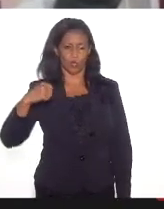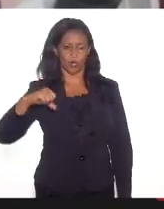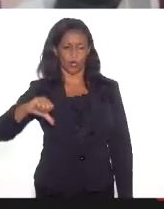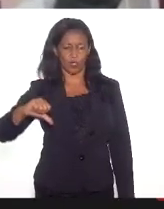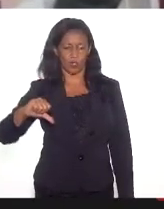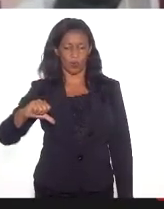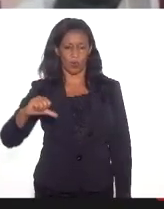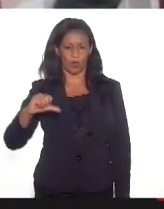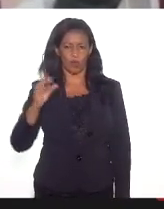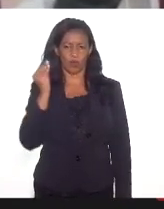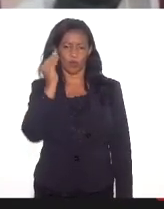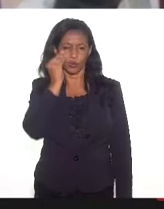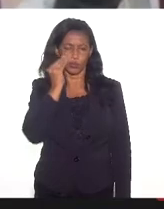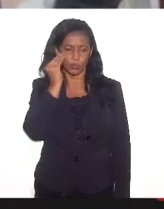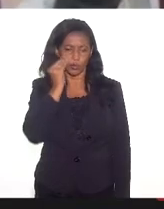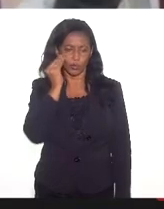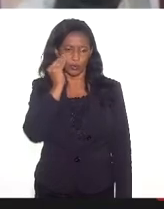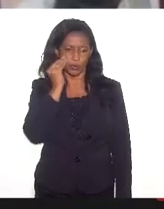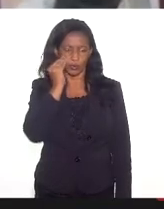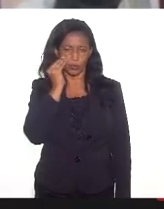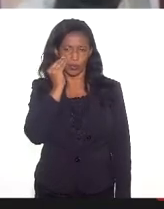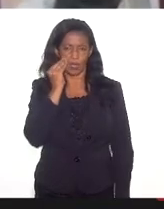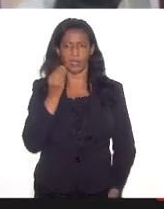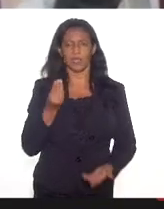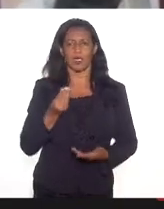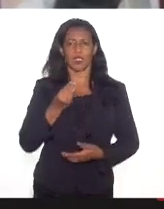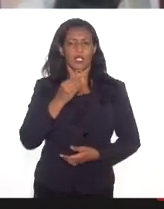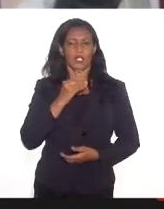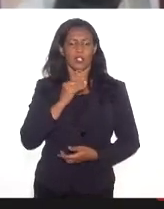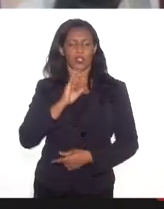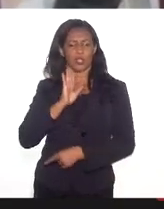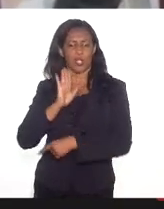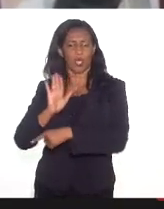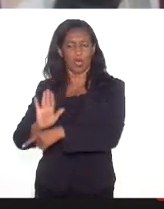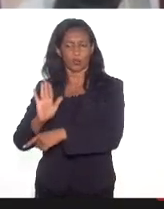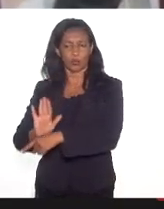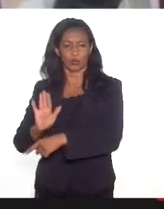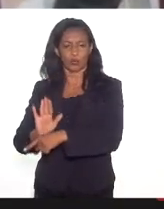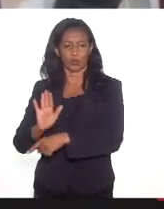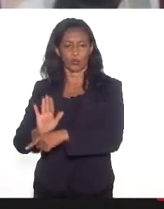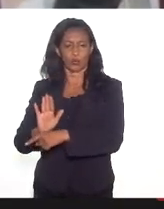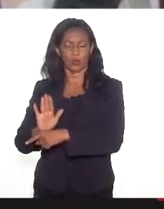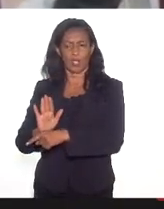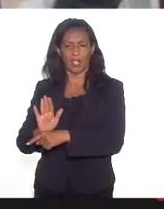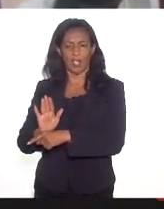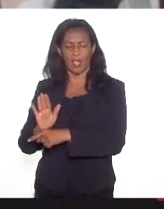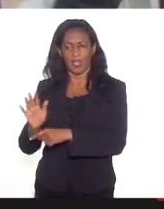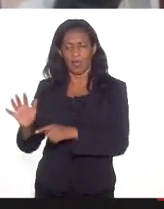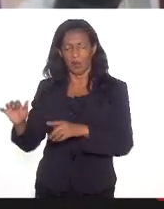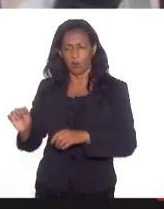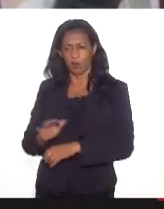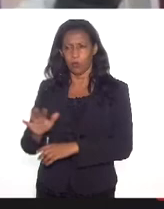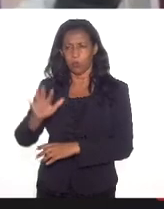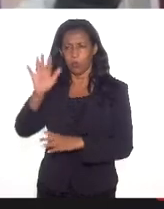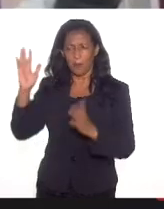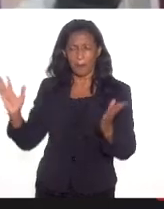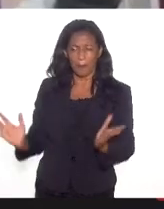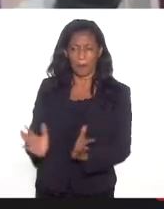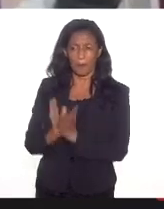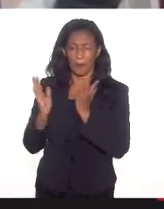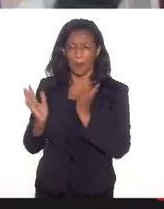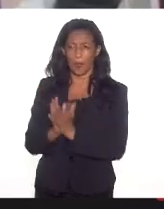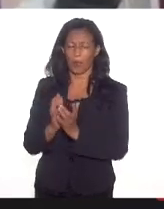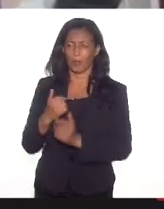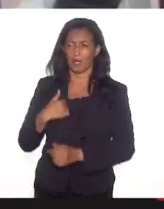a experiência notável da renda básica nas vilas rurais pobres do Quênia fiquei muito bem